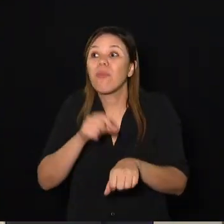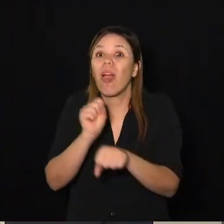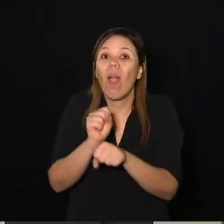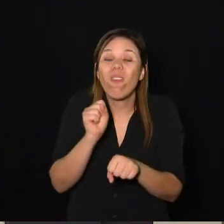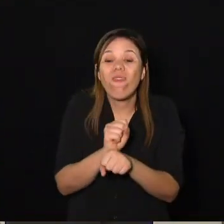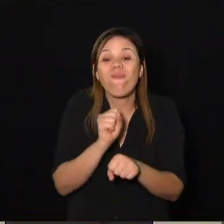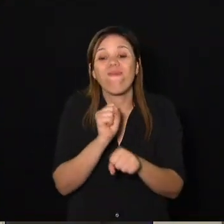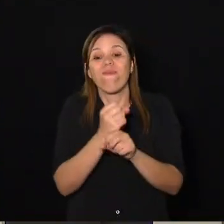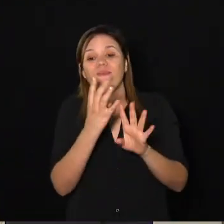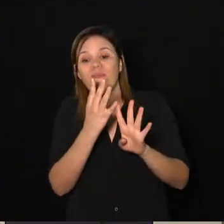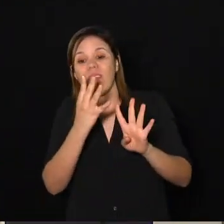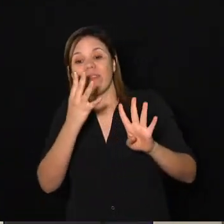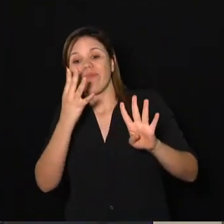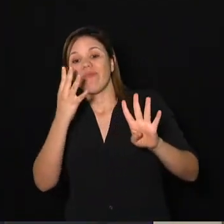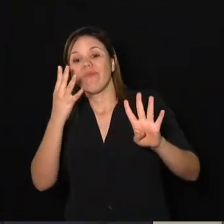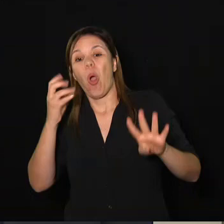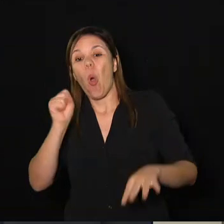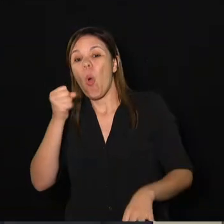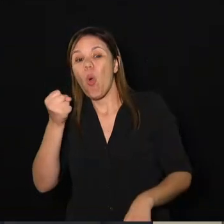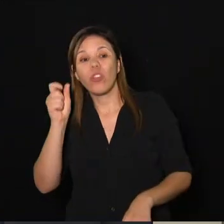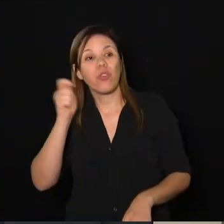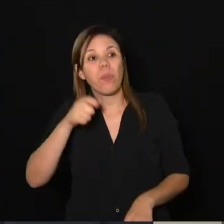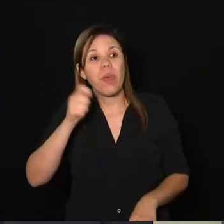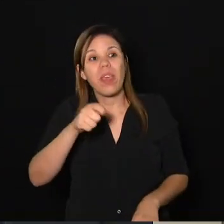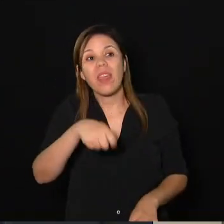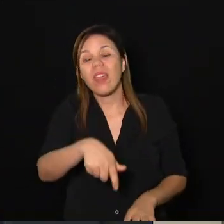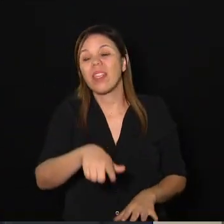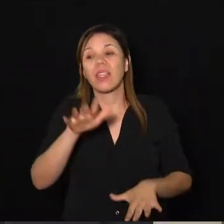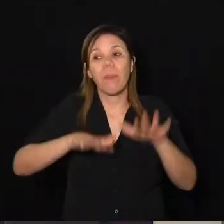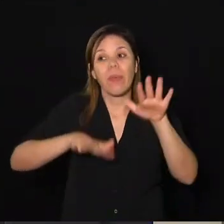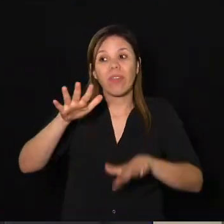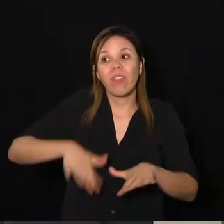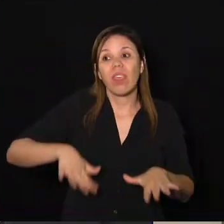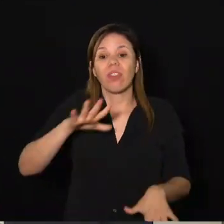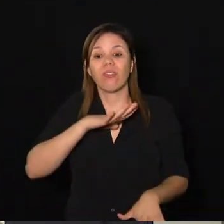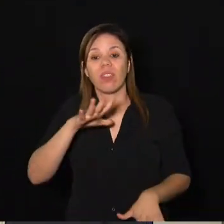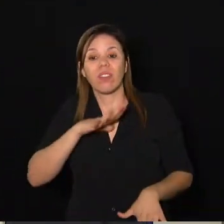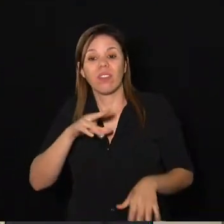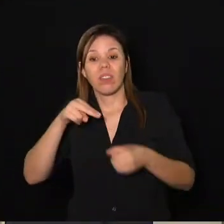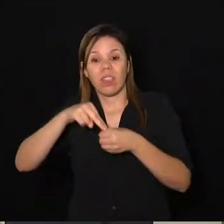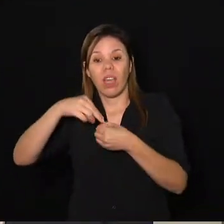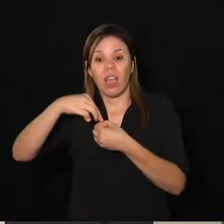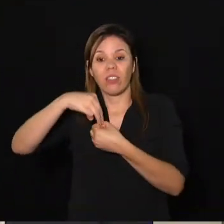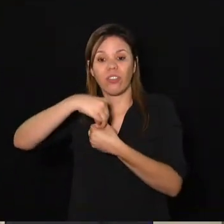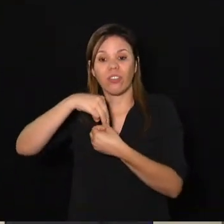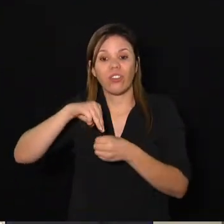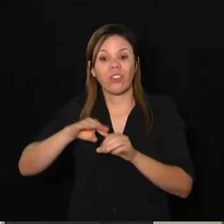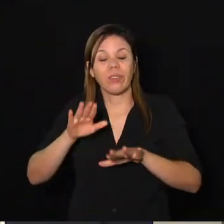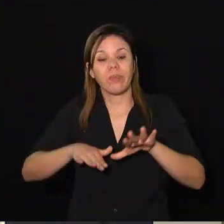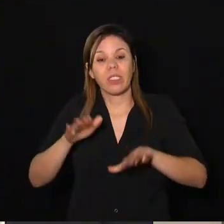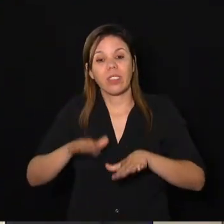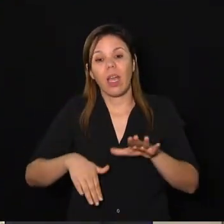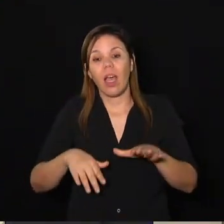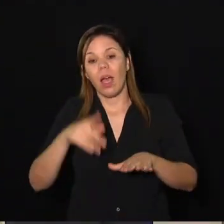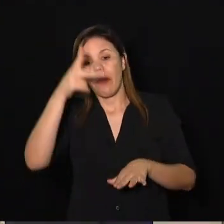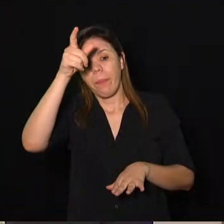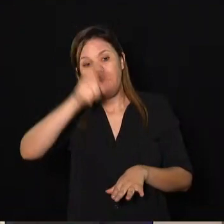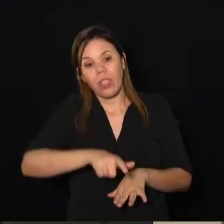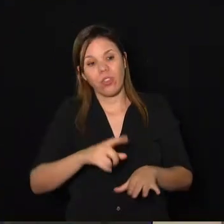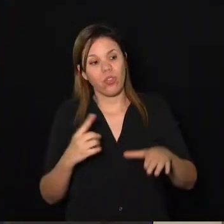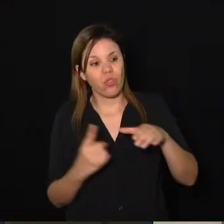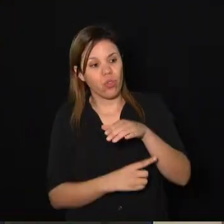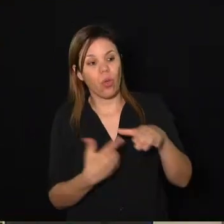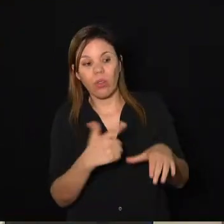normalmente no mínimo equivale a oito meses variando de município para município e também muitas das vezes porque o próprio paciente não tem poder